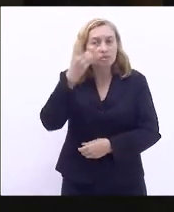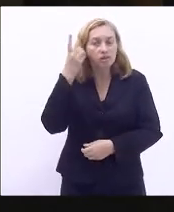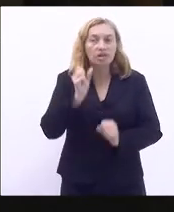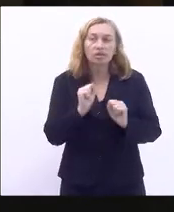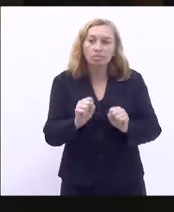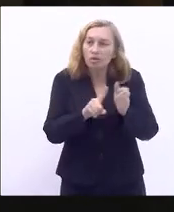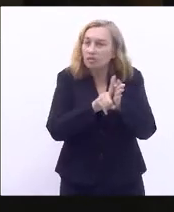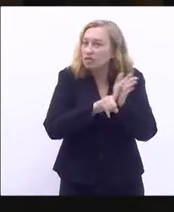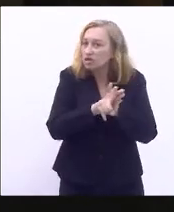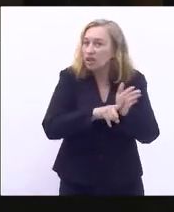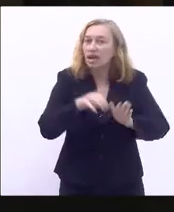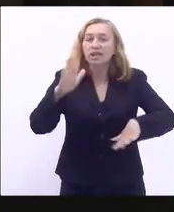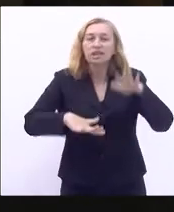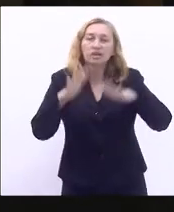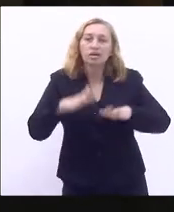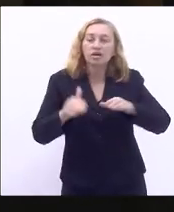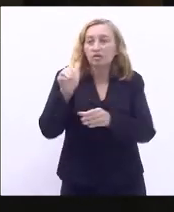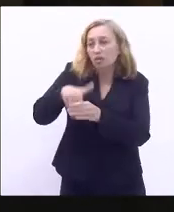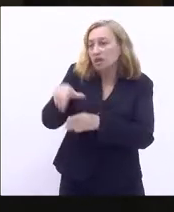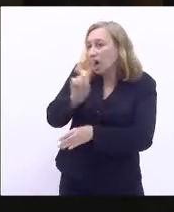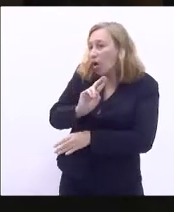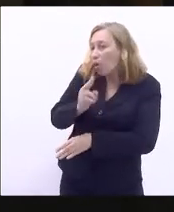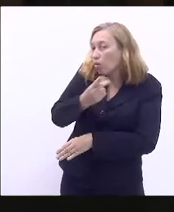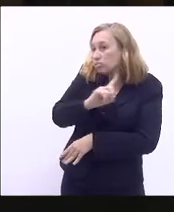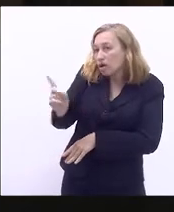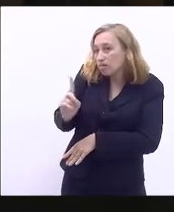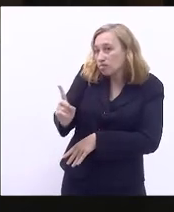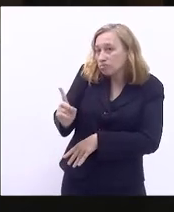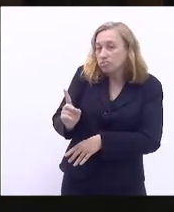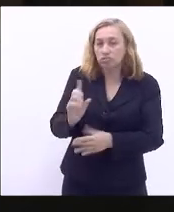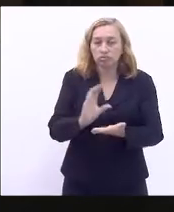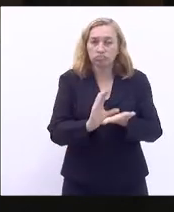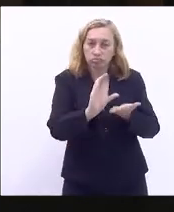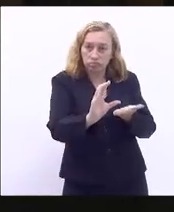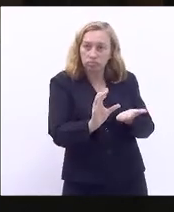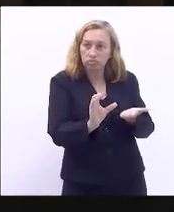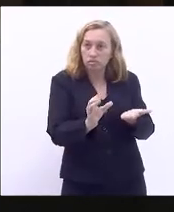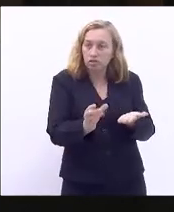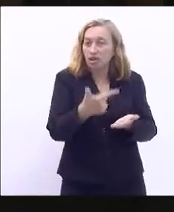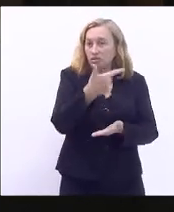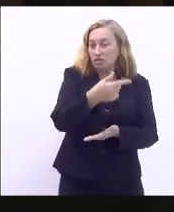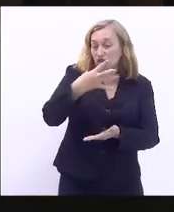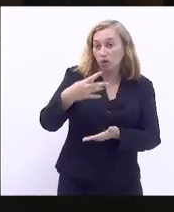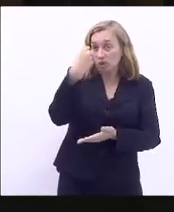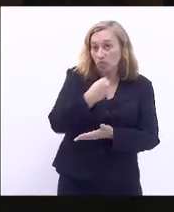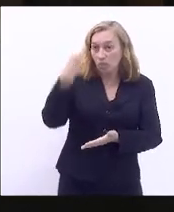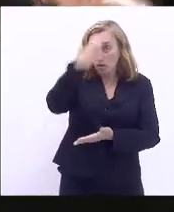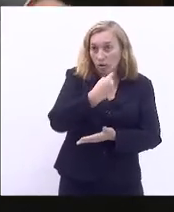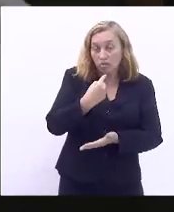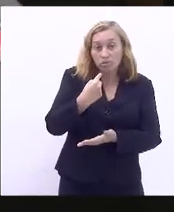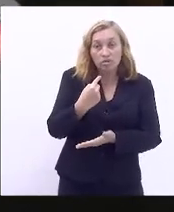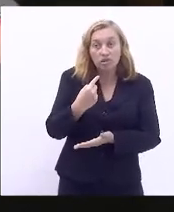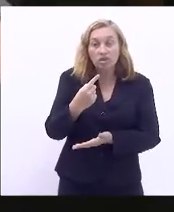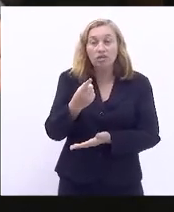fiscalizar, independente de votarmos ou não a extensão do benefício. 24 horas por dia a gente fiscaliza